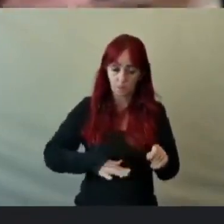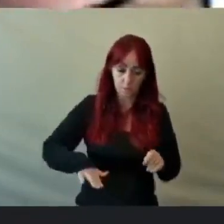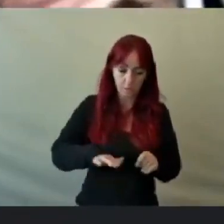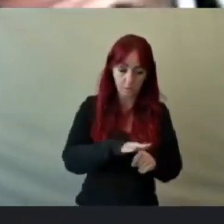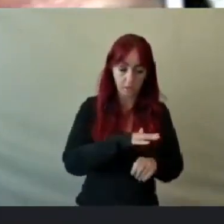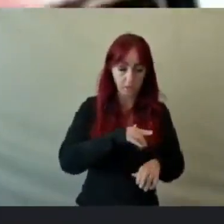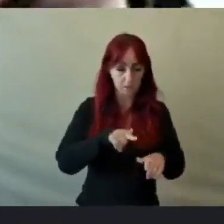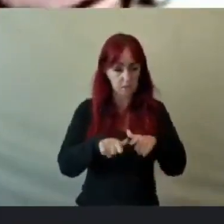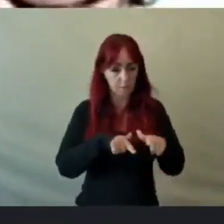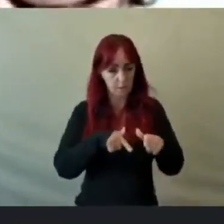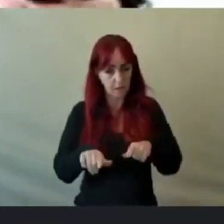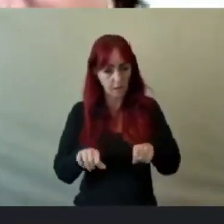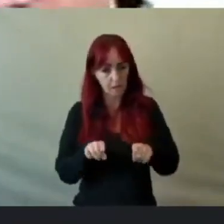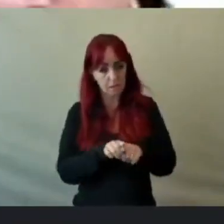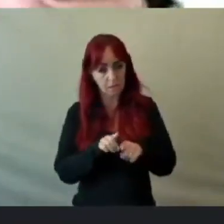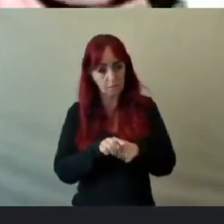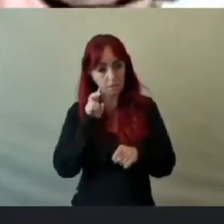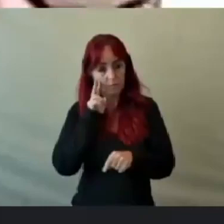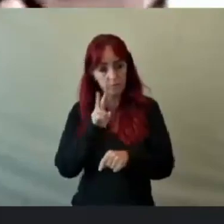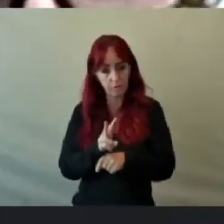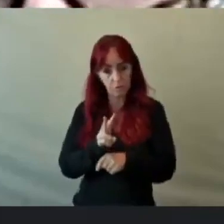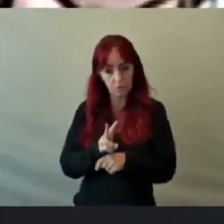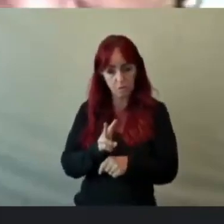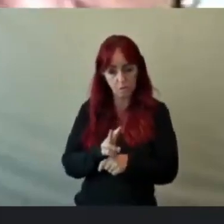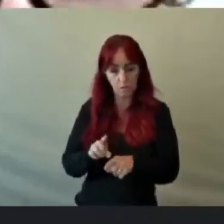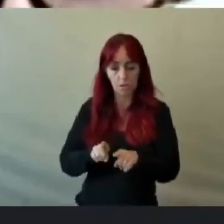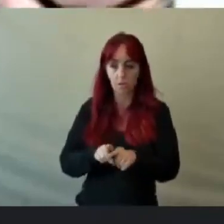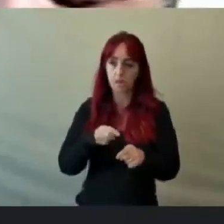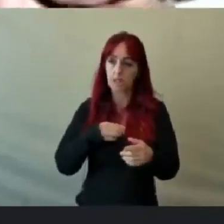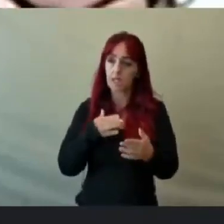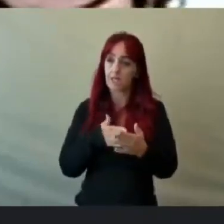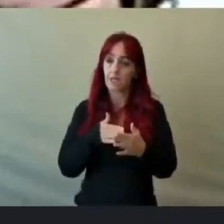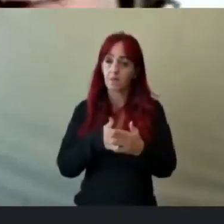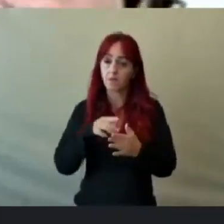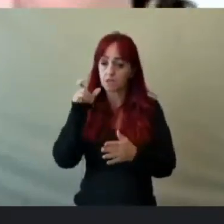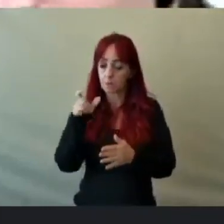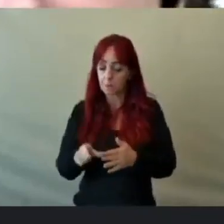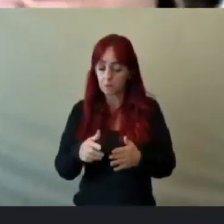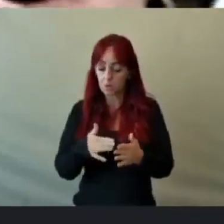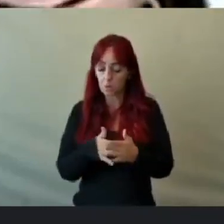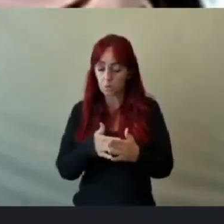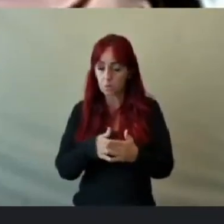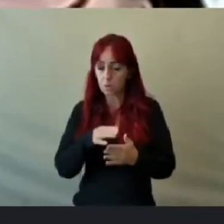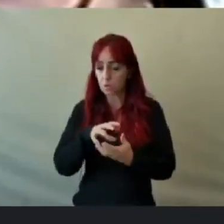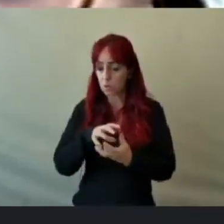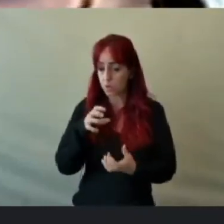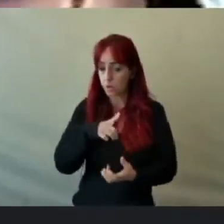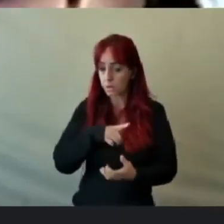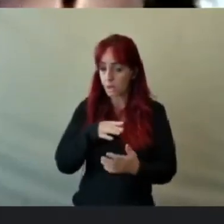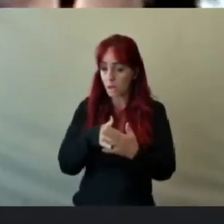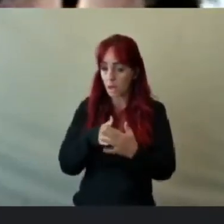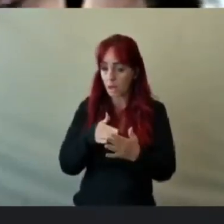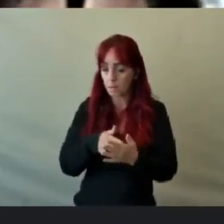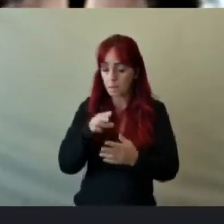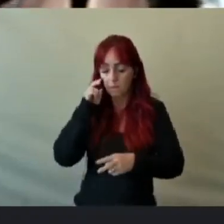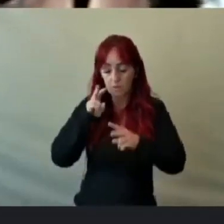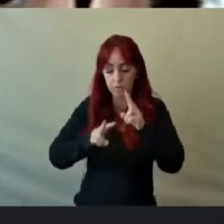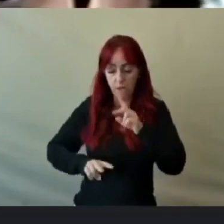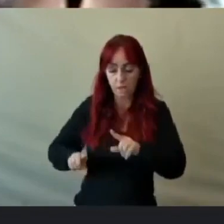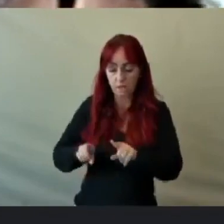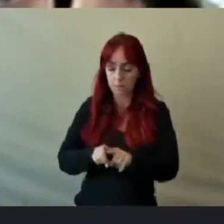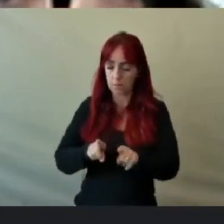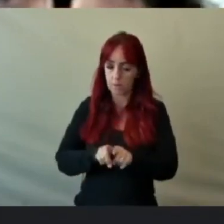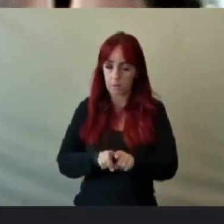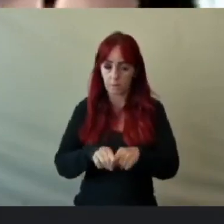limites que esse cuidador tem na atuação dele junto a essas pessoas idosas então conforme a Patrícia